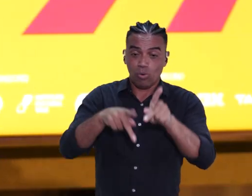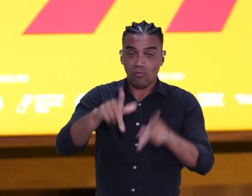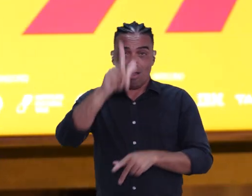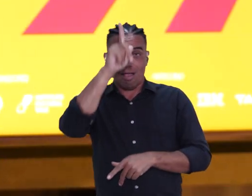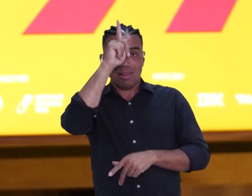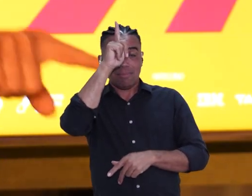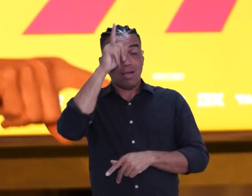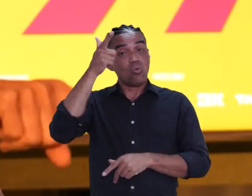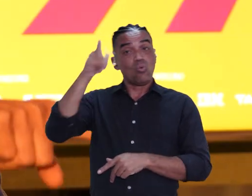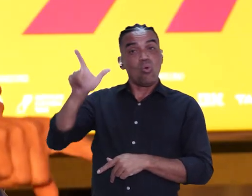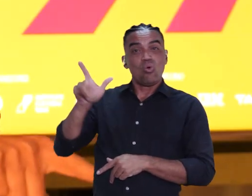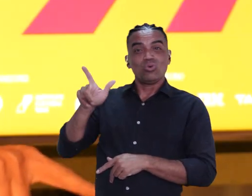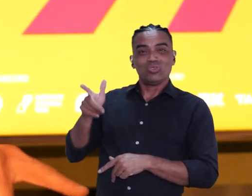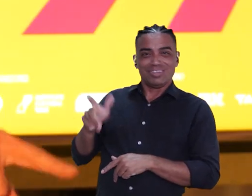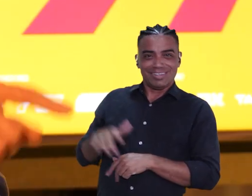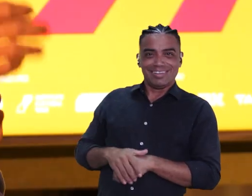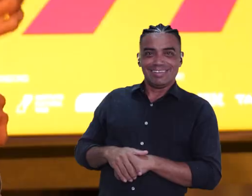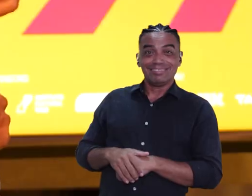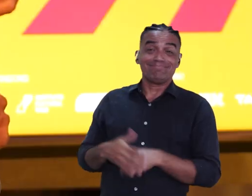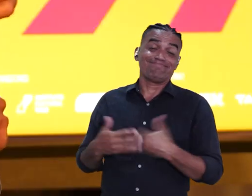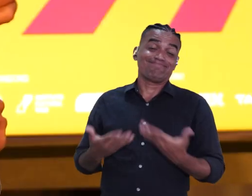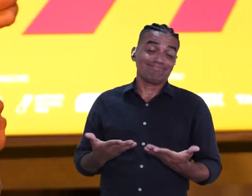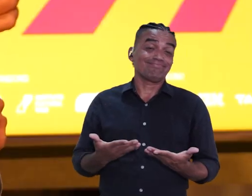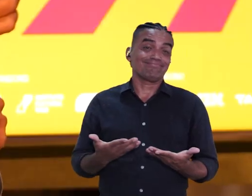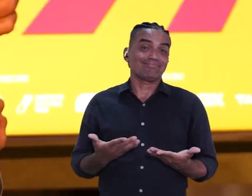aliados, e acabaram